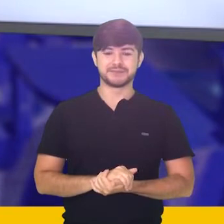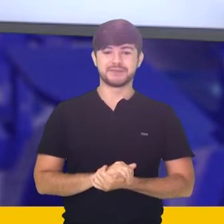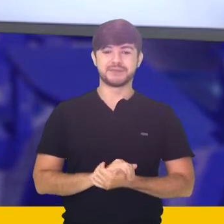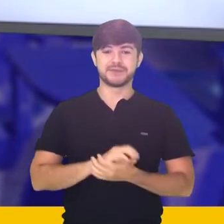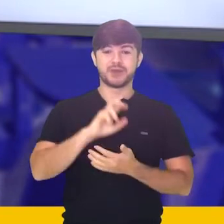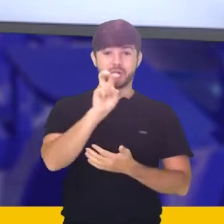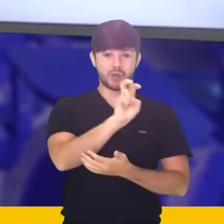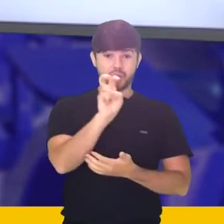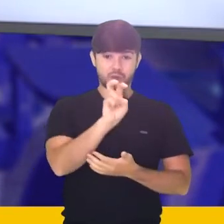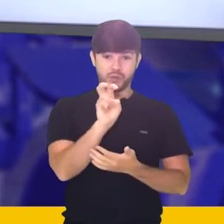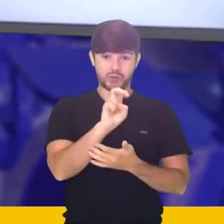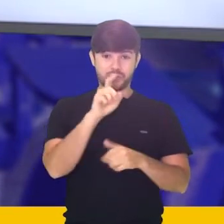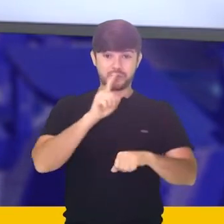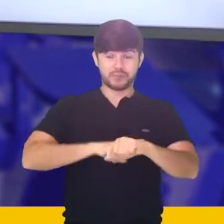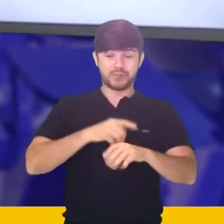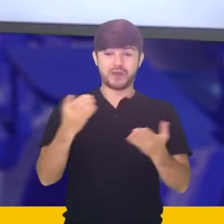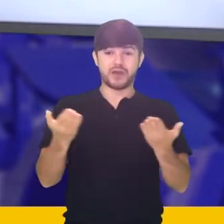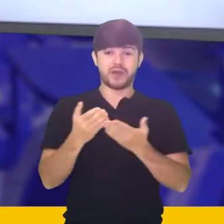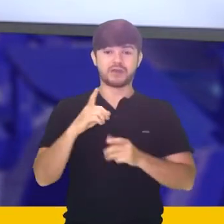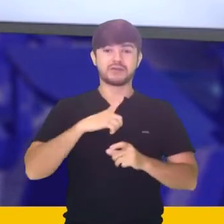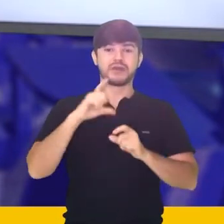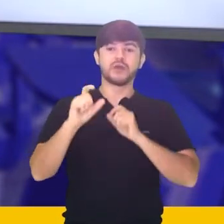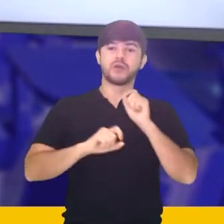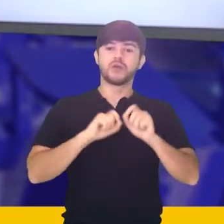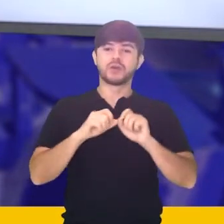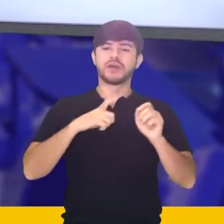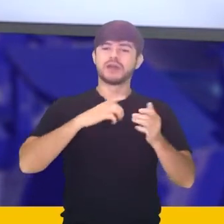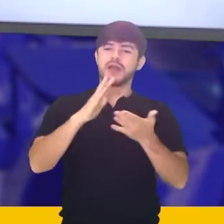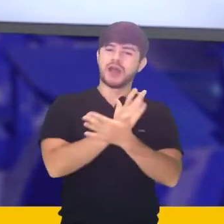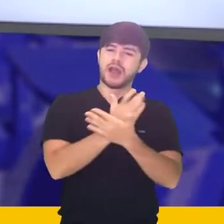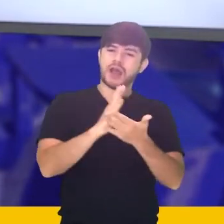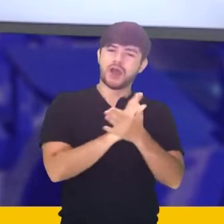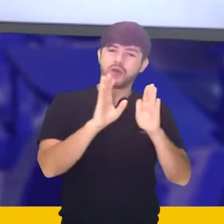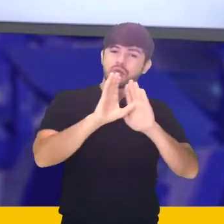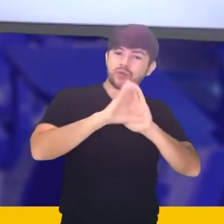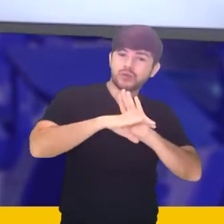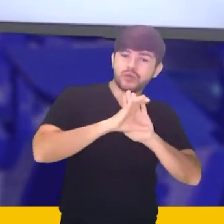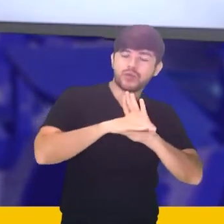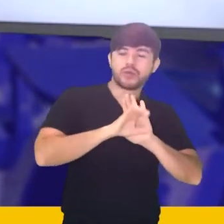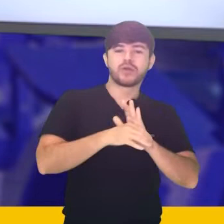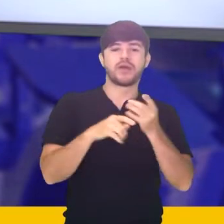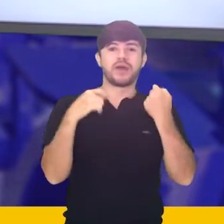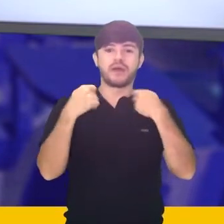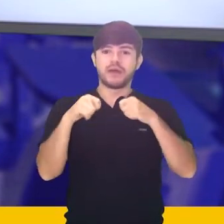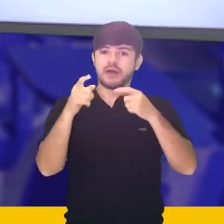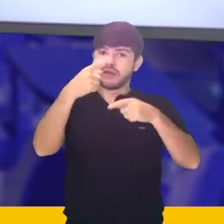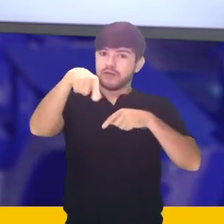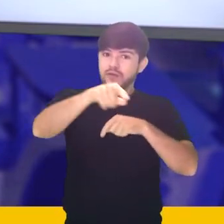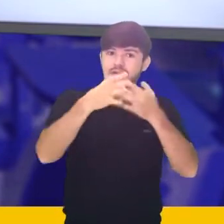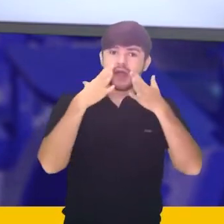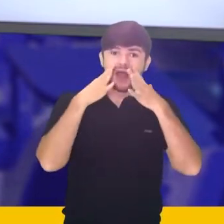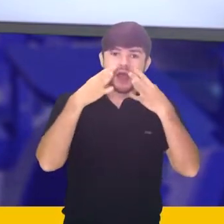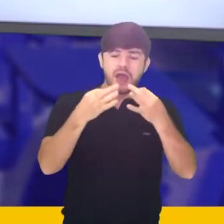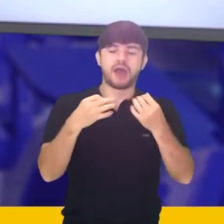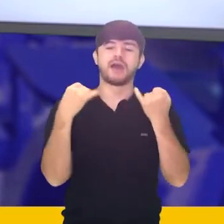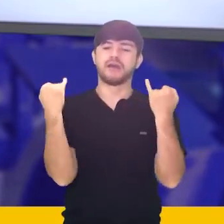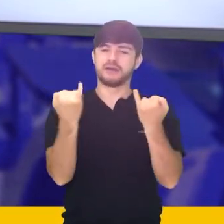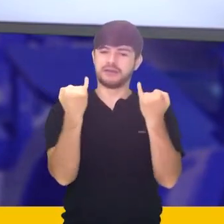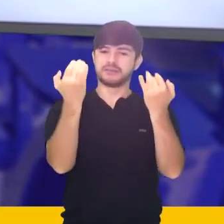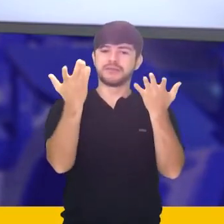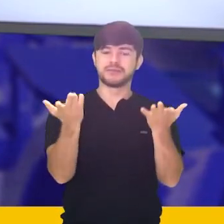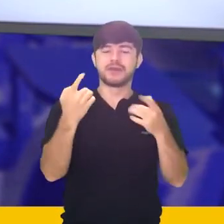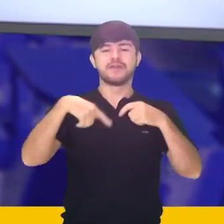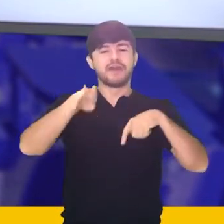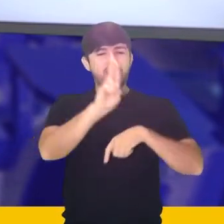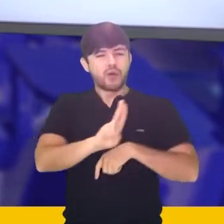Quinto passo nosso, a gente tem mais uma parte de conceito e eu pedi bastante atenção de vocês. A gente vai usar